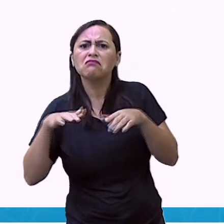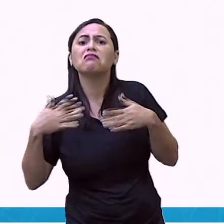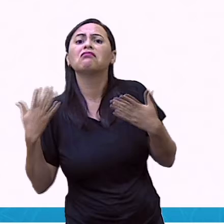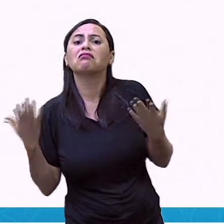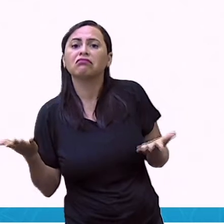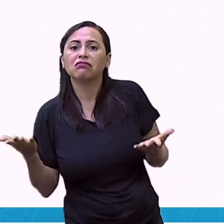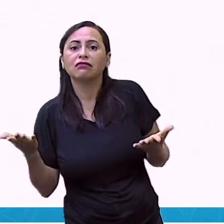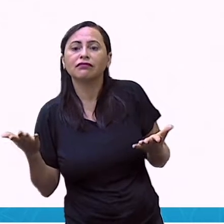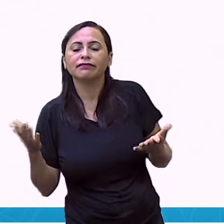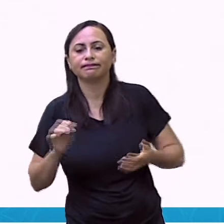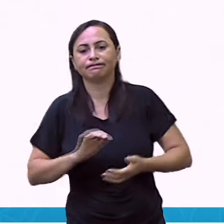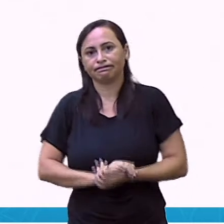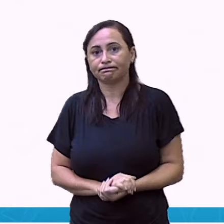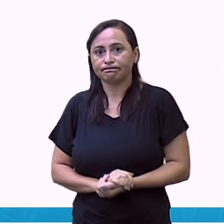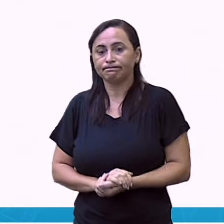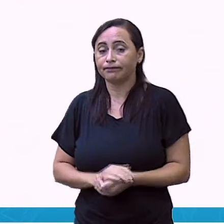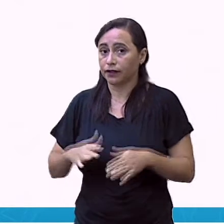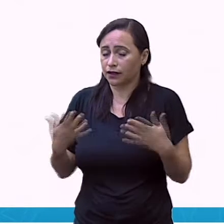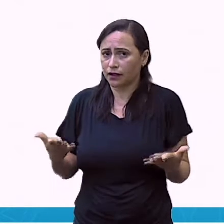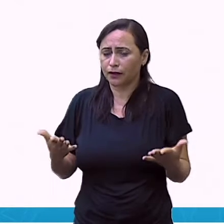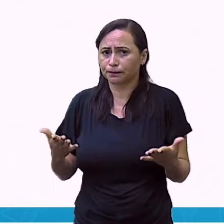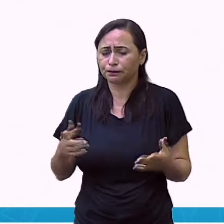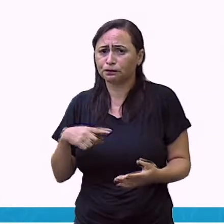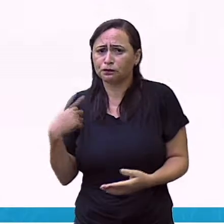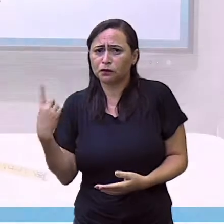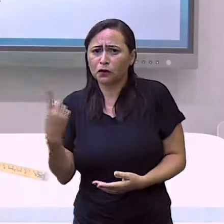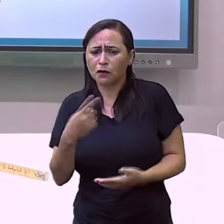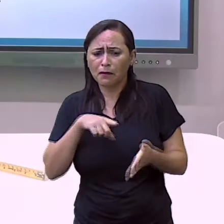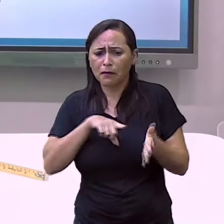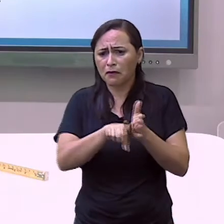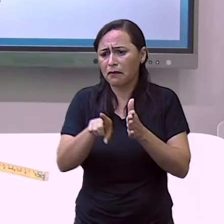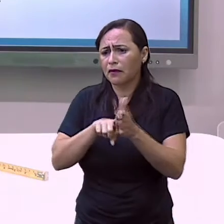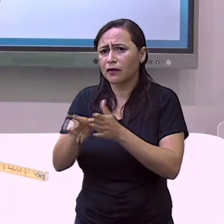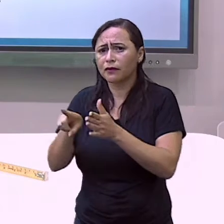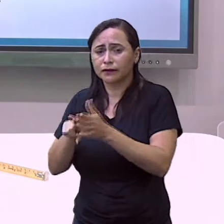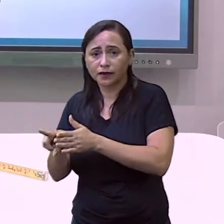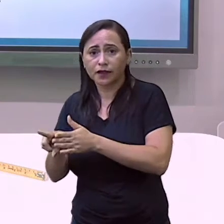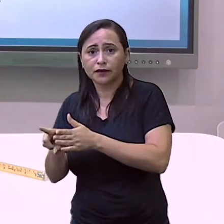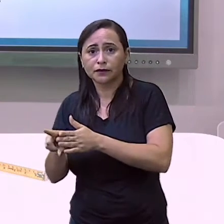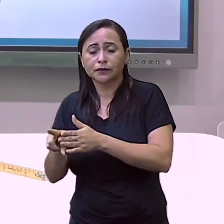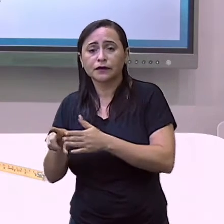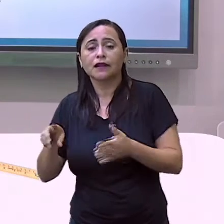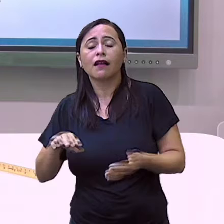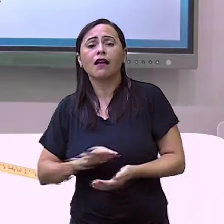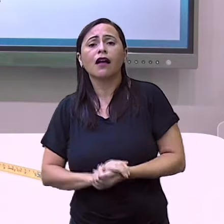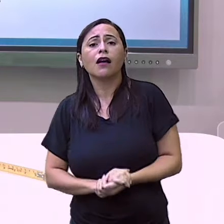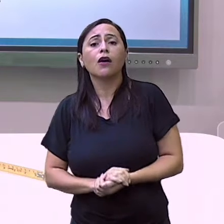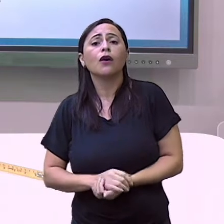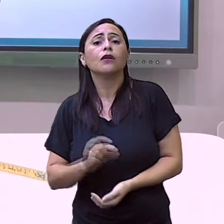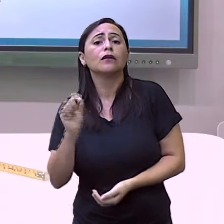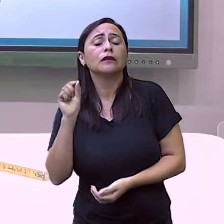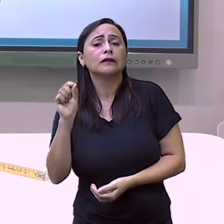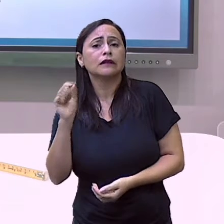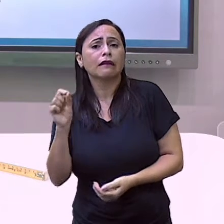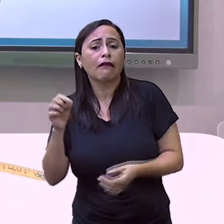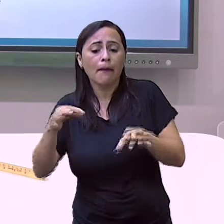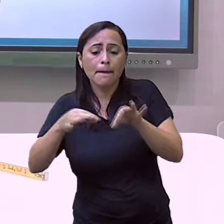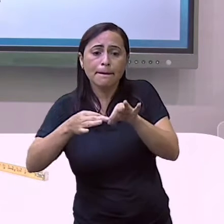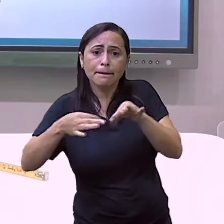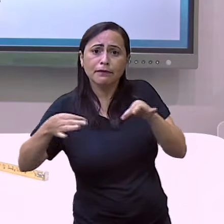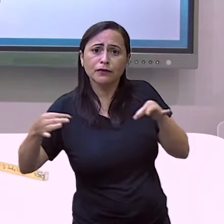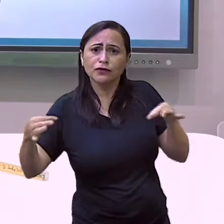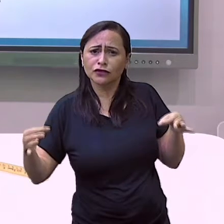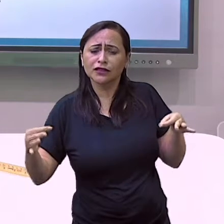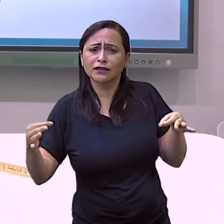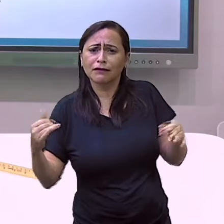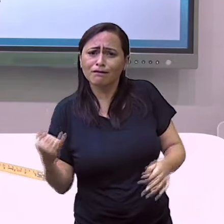Bem, quando nós estamos fazendo essas perguntas, nós estamos tratando, então, de algumas medidas que são fundamentais para o nosso dia a